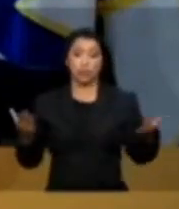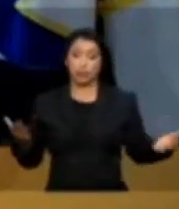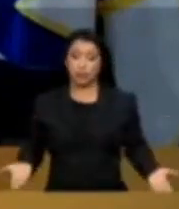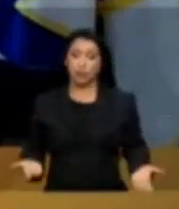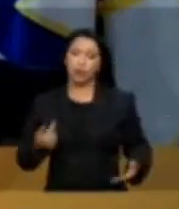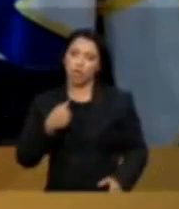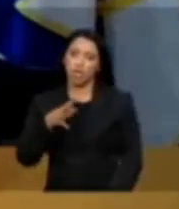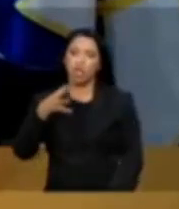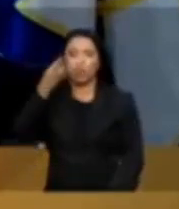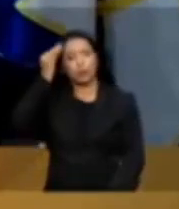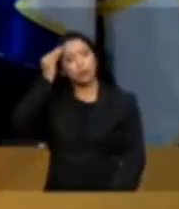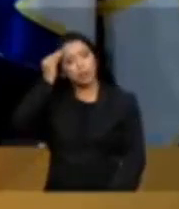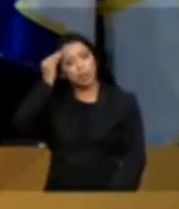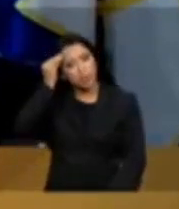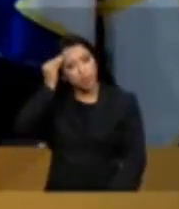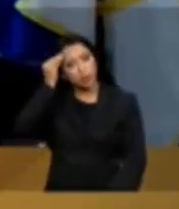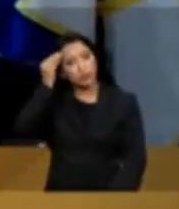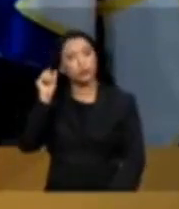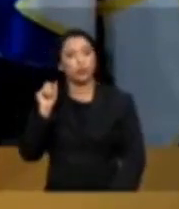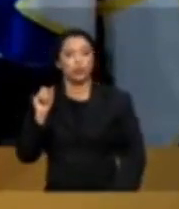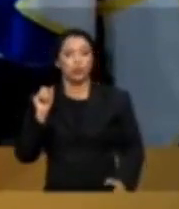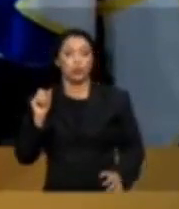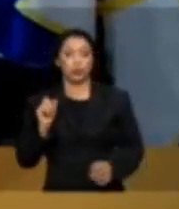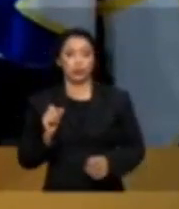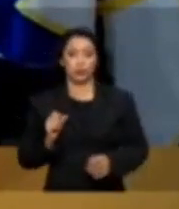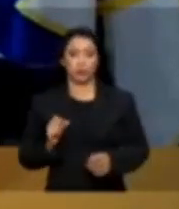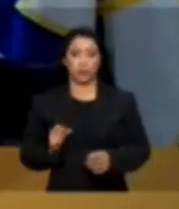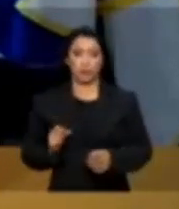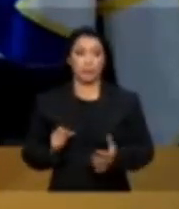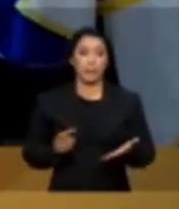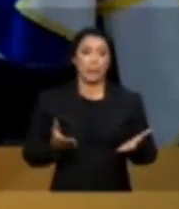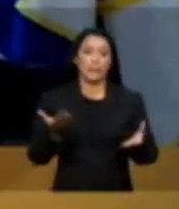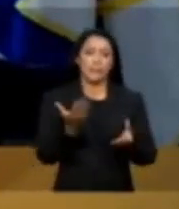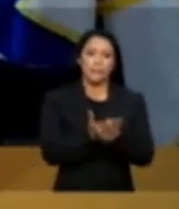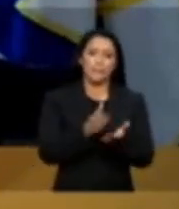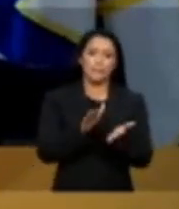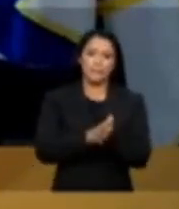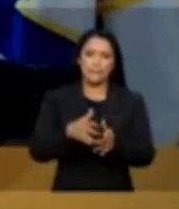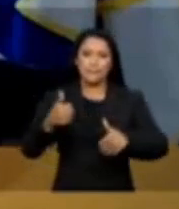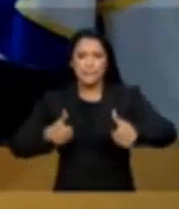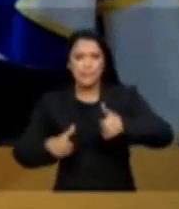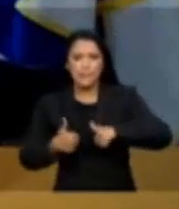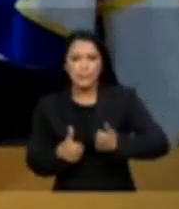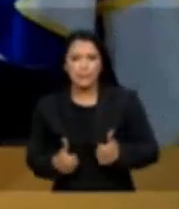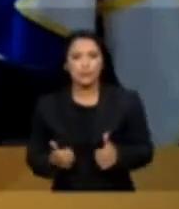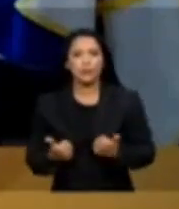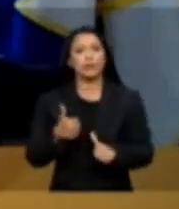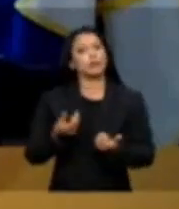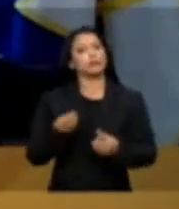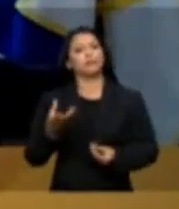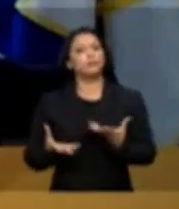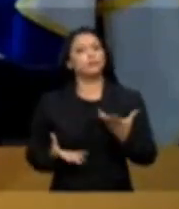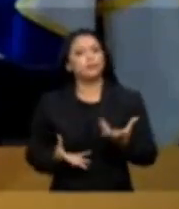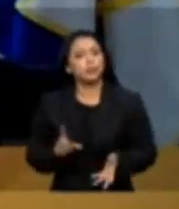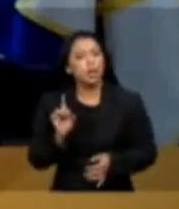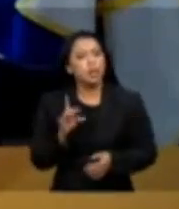modesto procurador-geral que em cada caso concreto há de ser verificada a ocorrência do esbulho. Somente